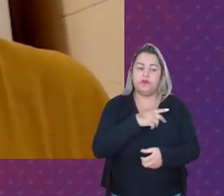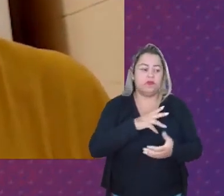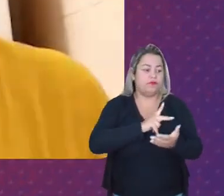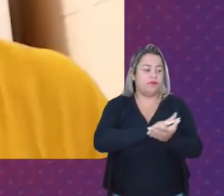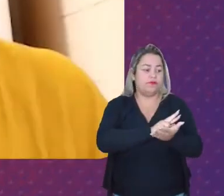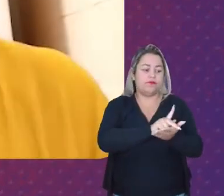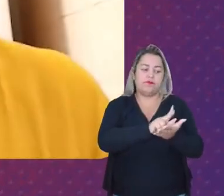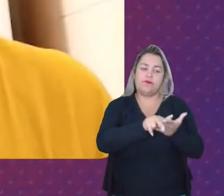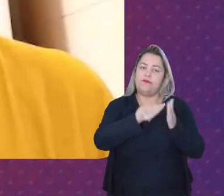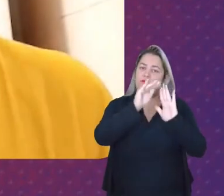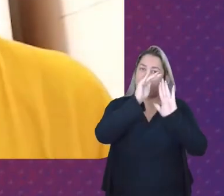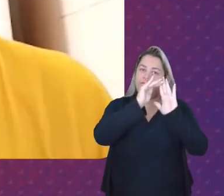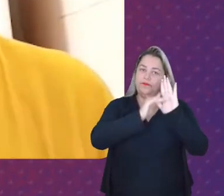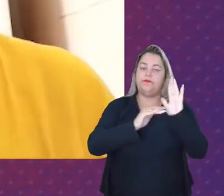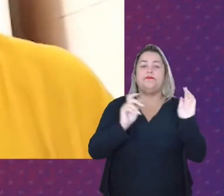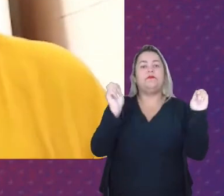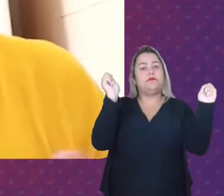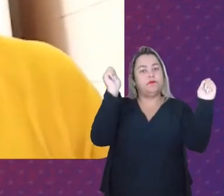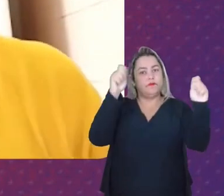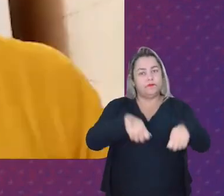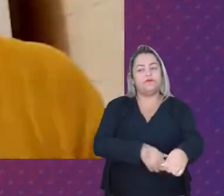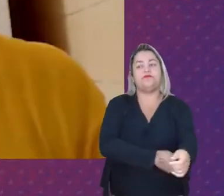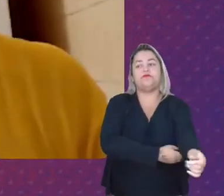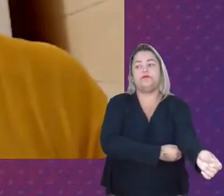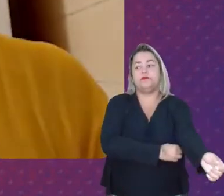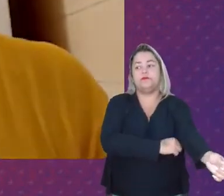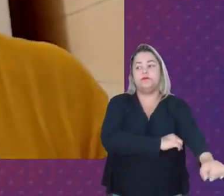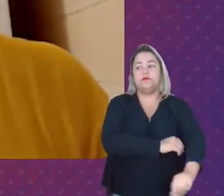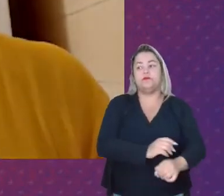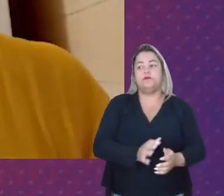vários itens que nós ainda precisamos